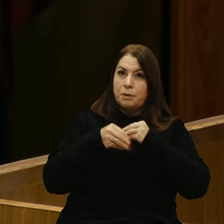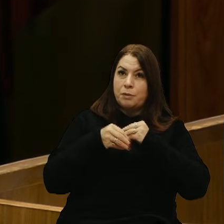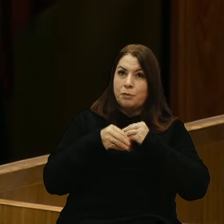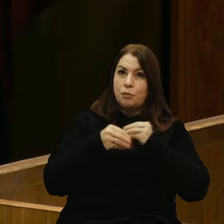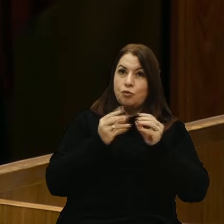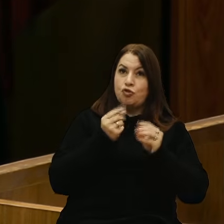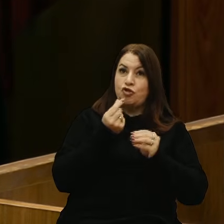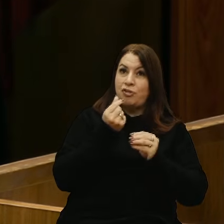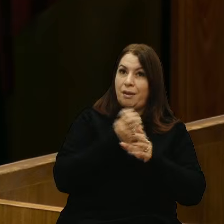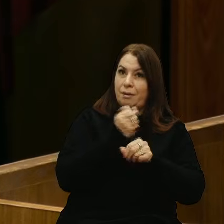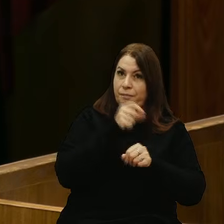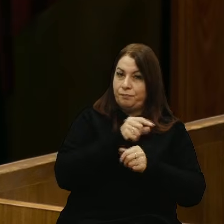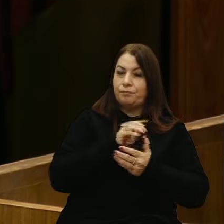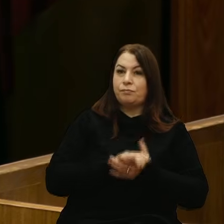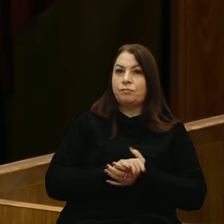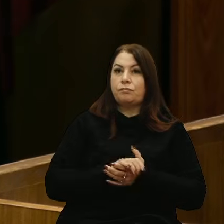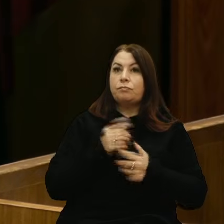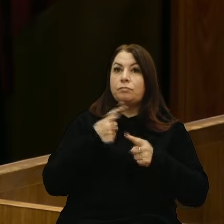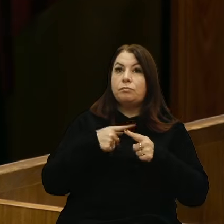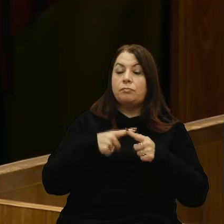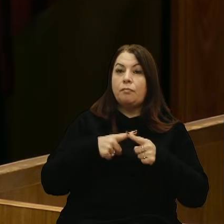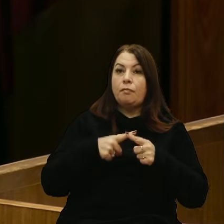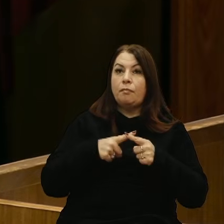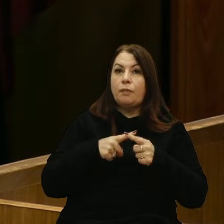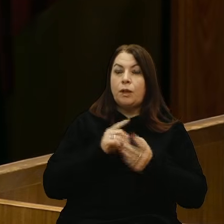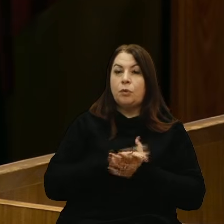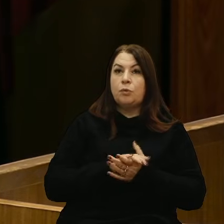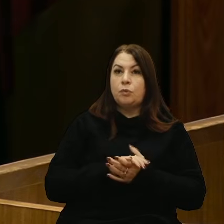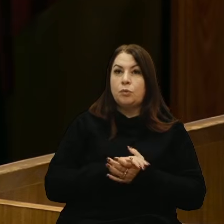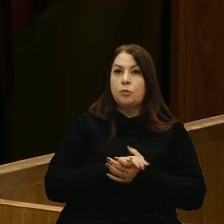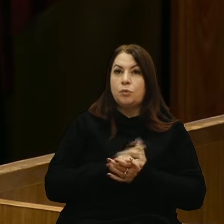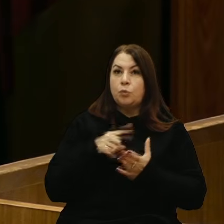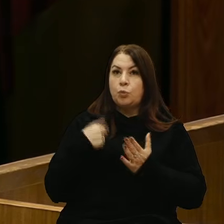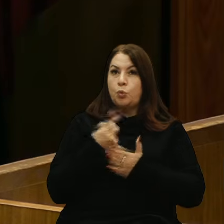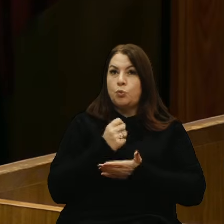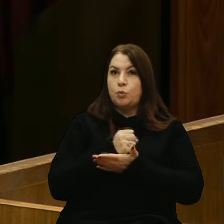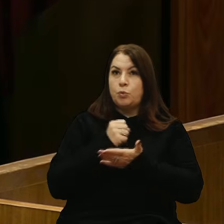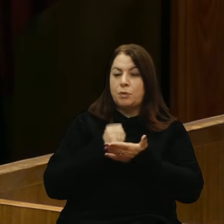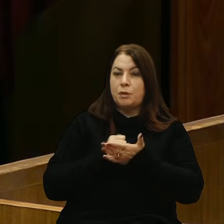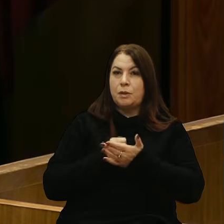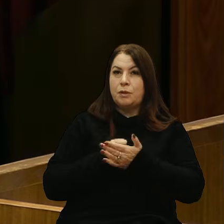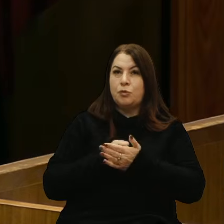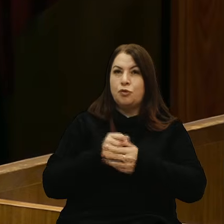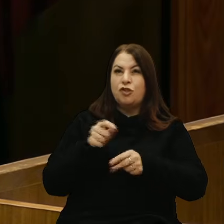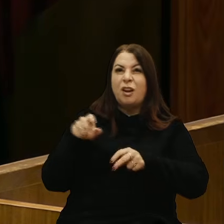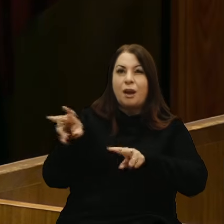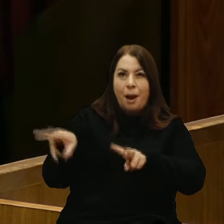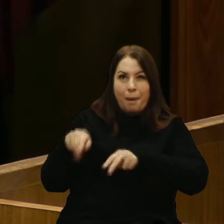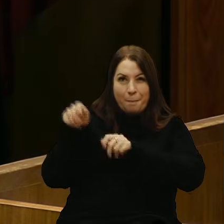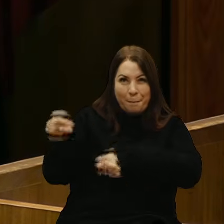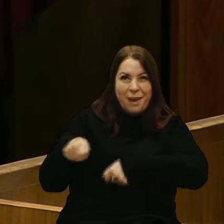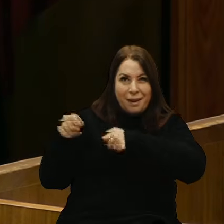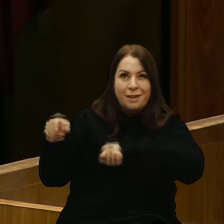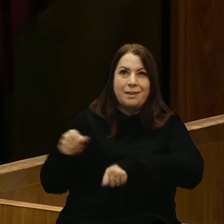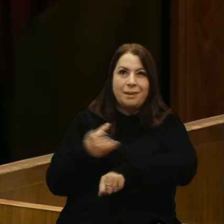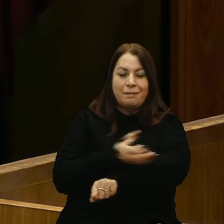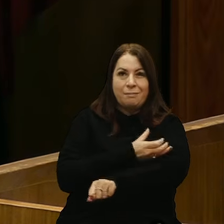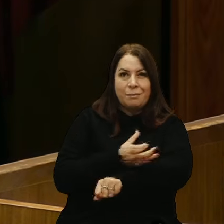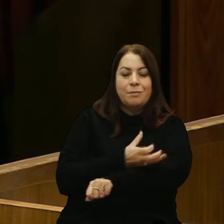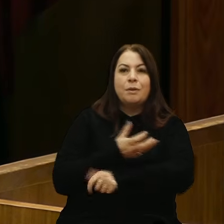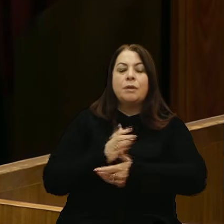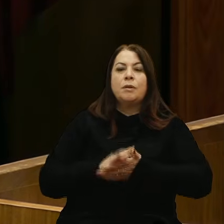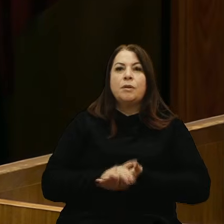faturamento. Por quê? O nosso contrato de capina, ele é